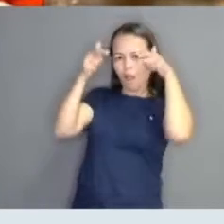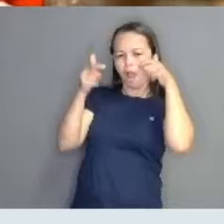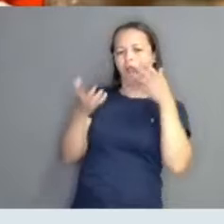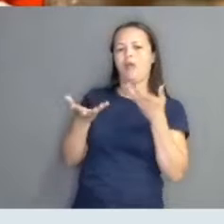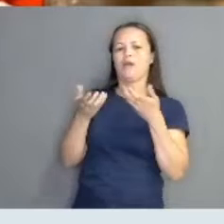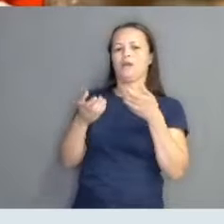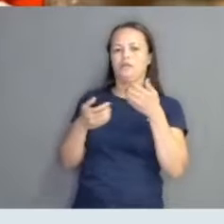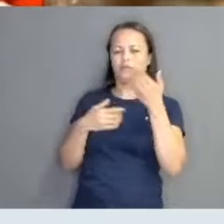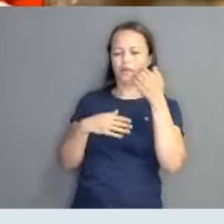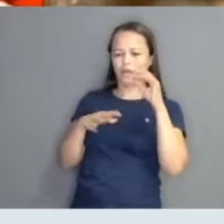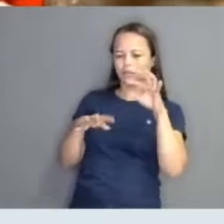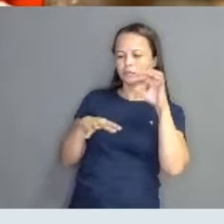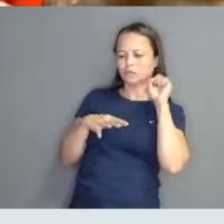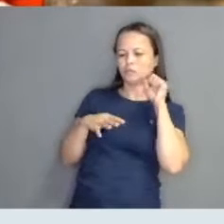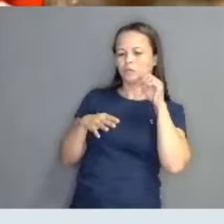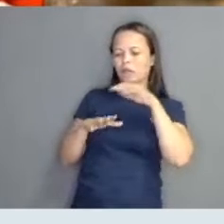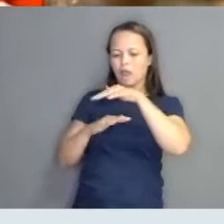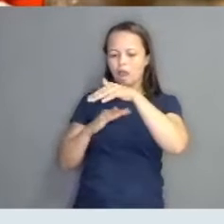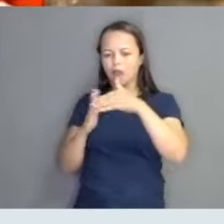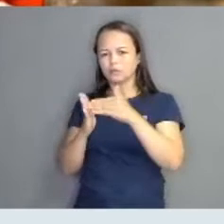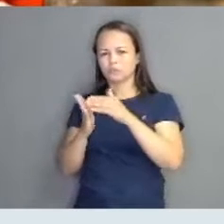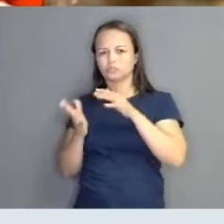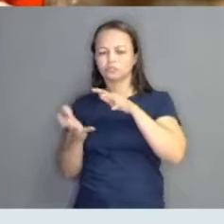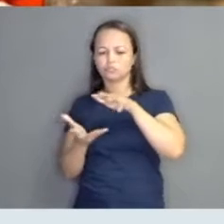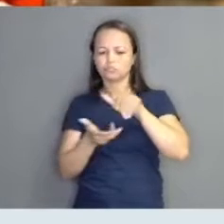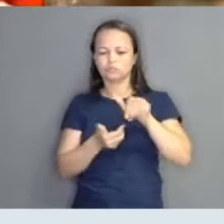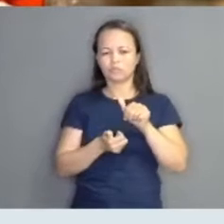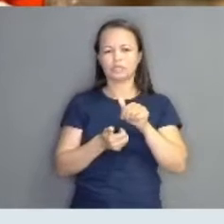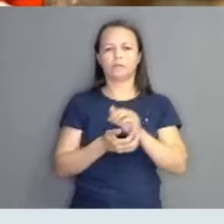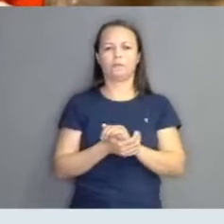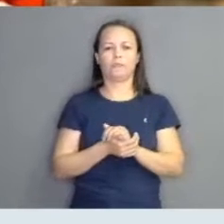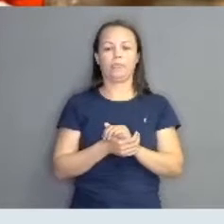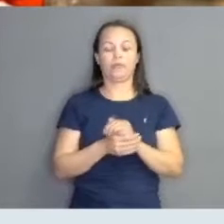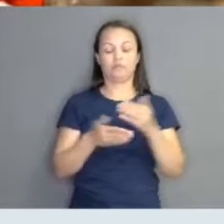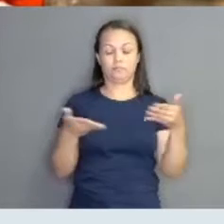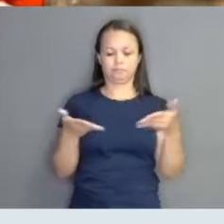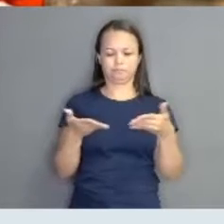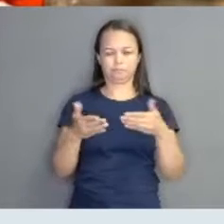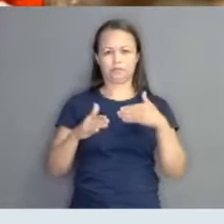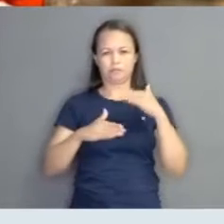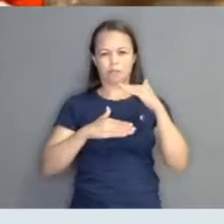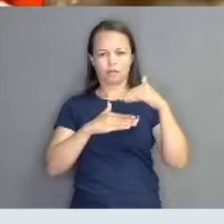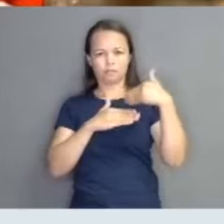nação. Vamos agora para o próximo slide.